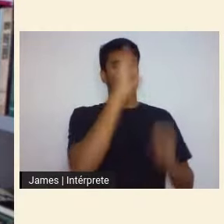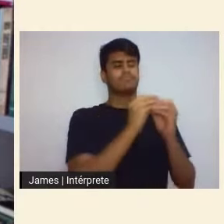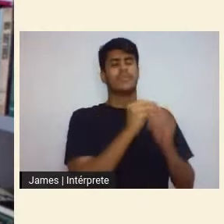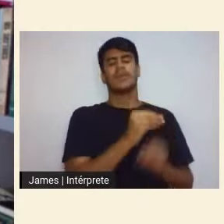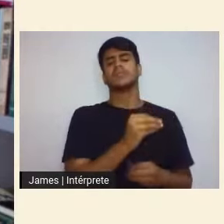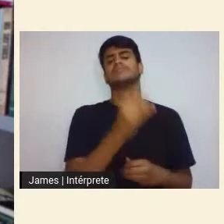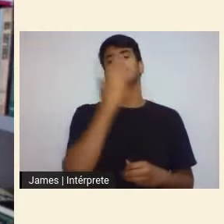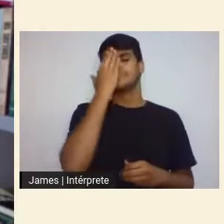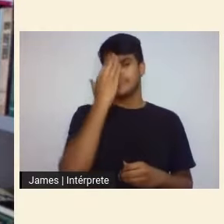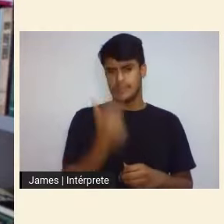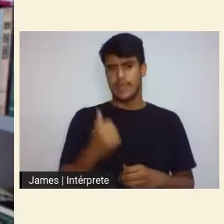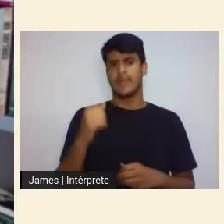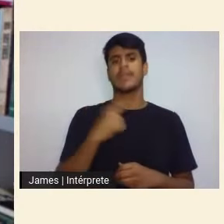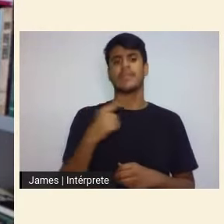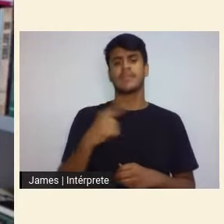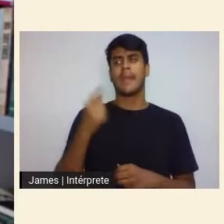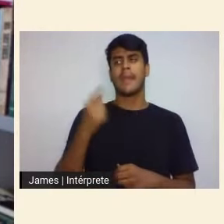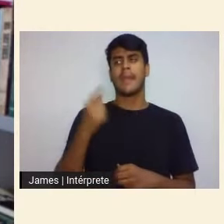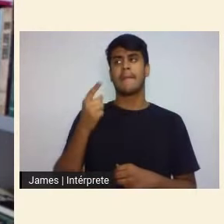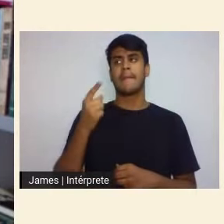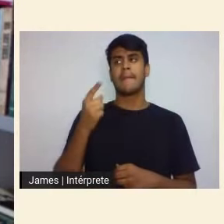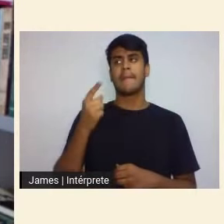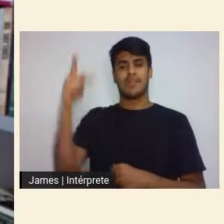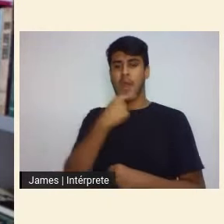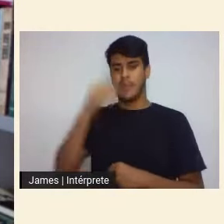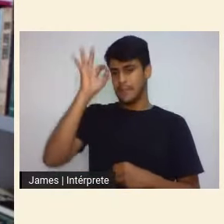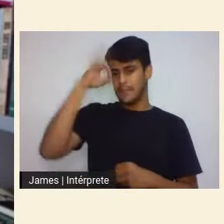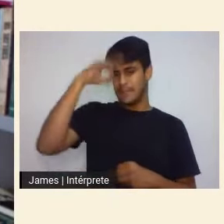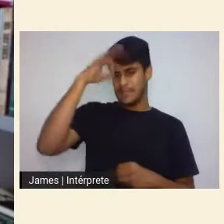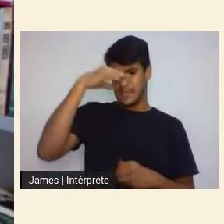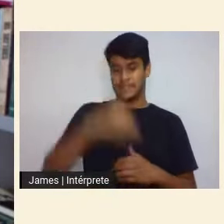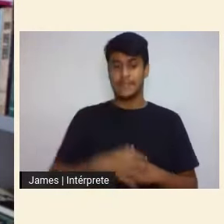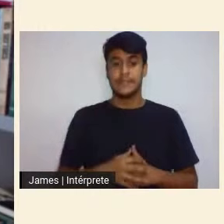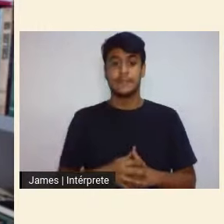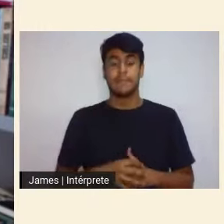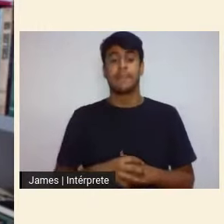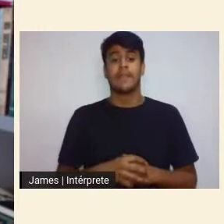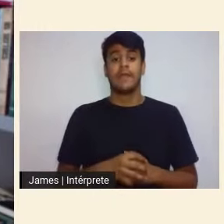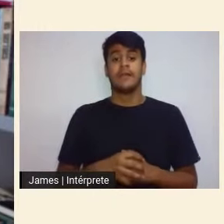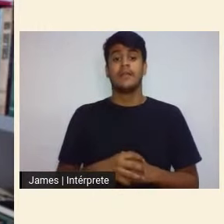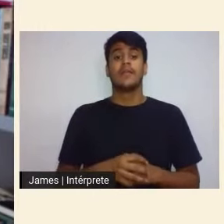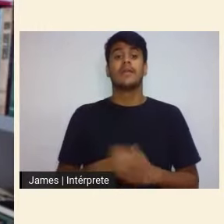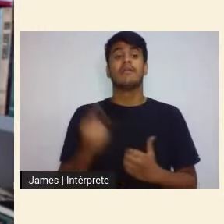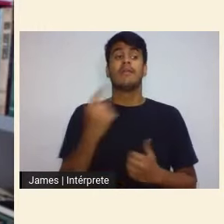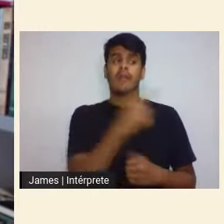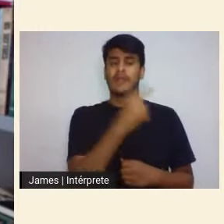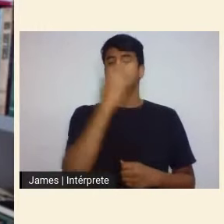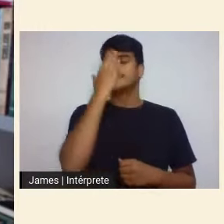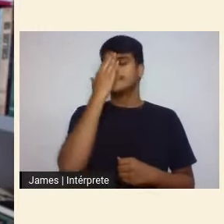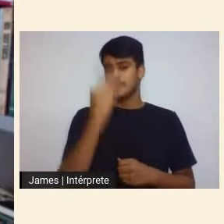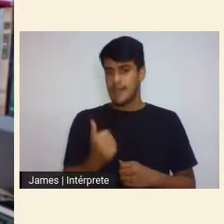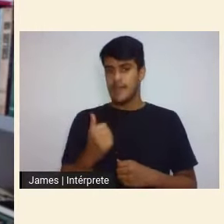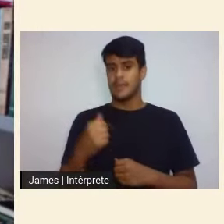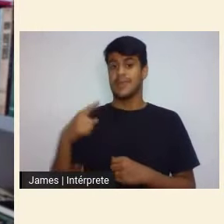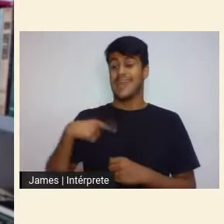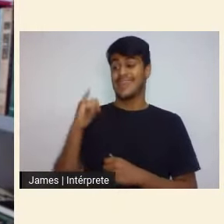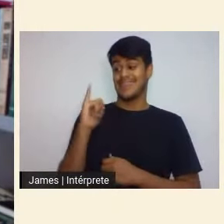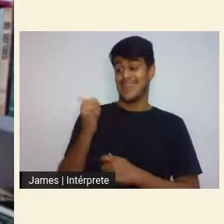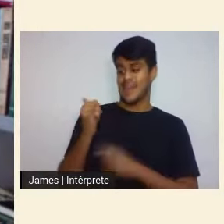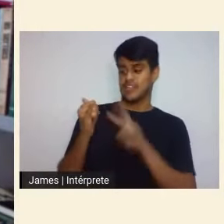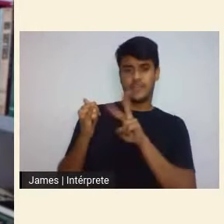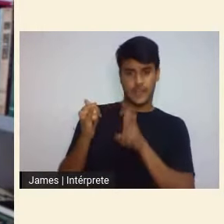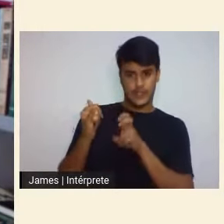esta derrota. Está reconhecendo, né, que a narrativa modernista,